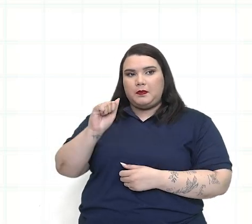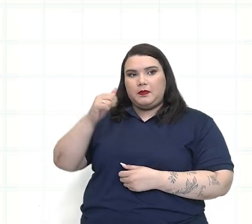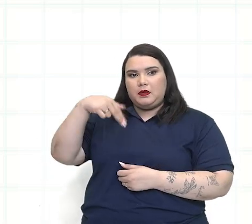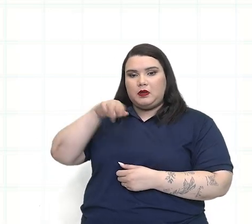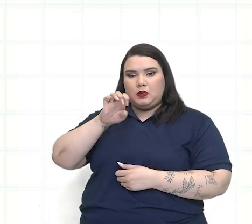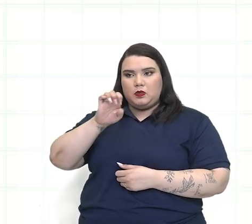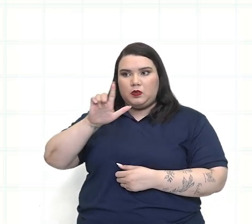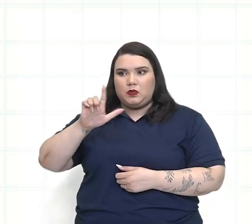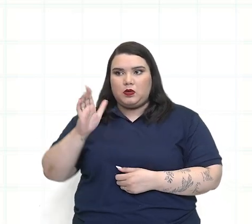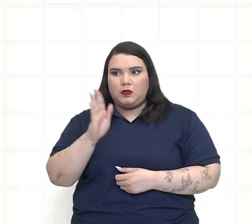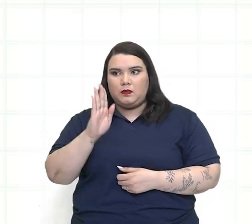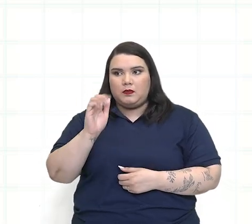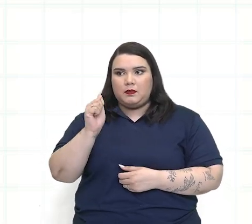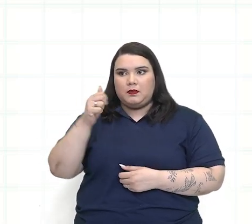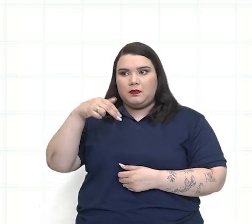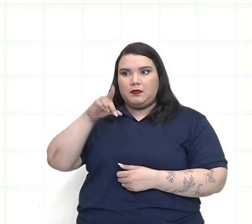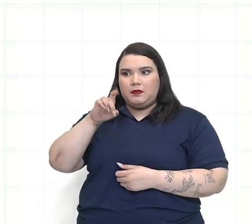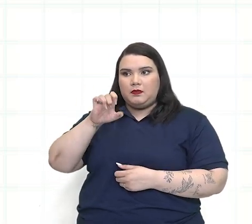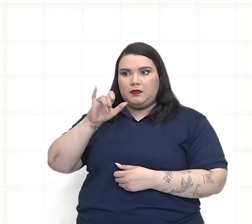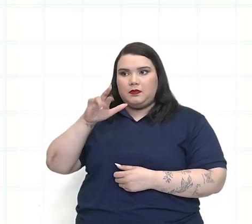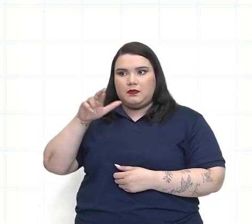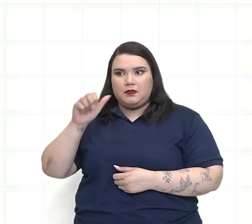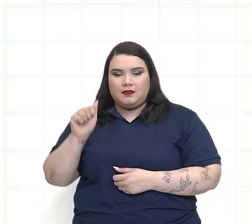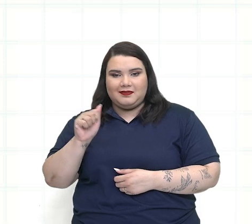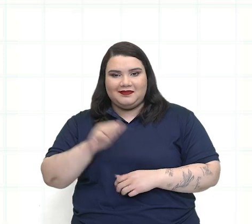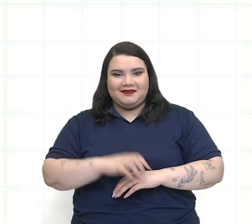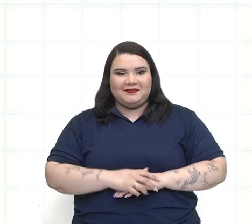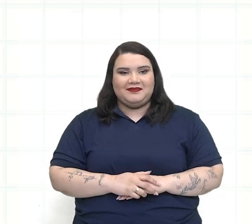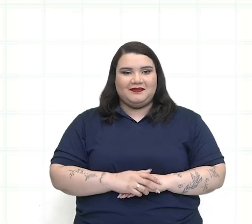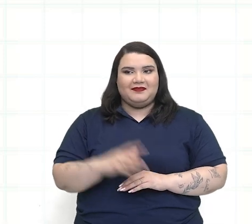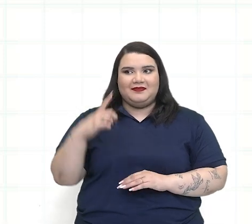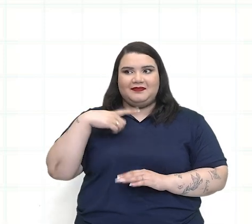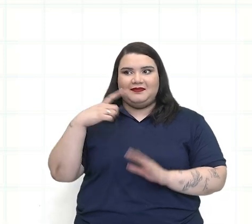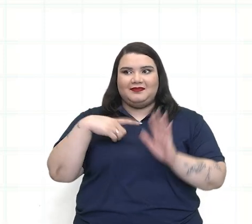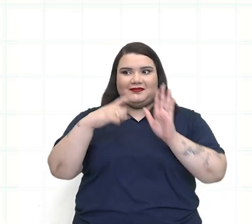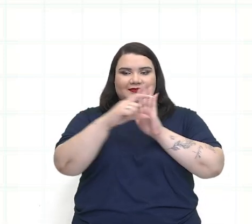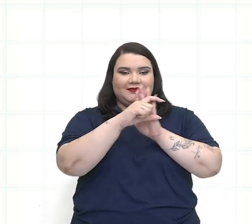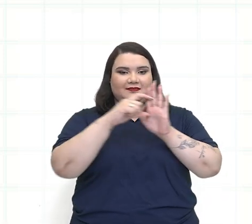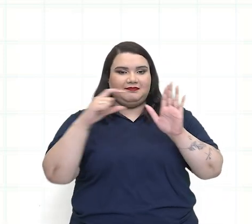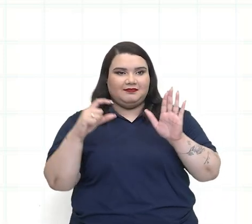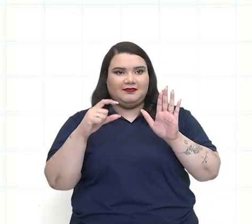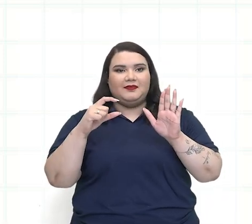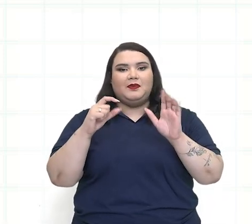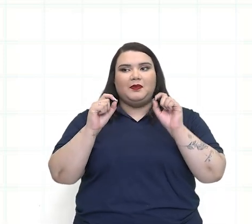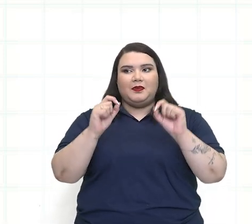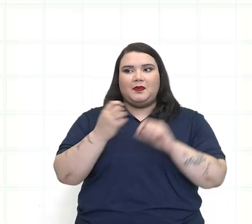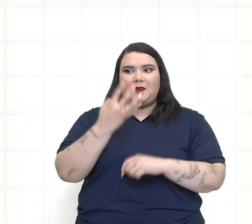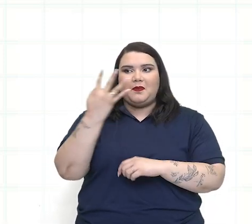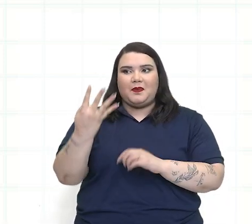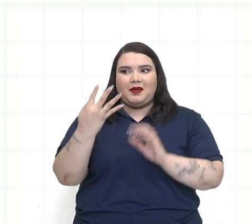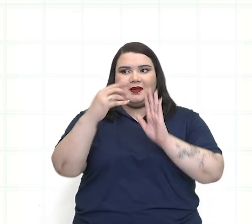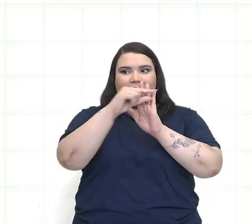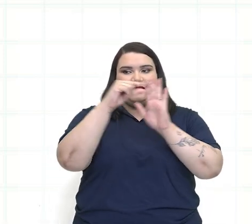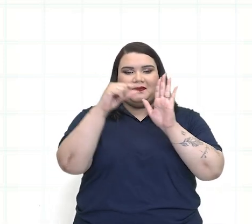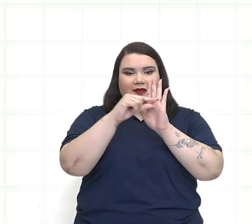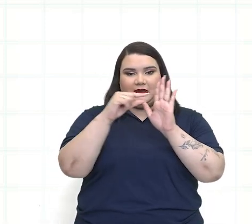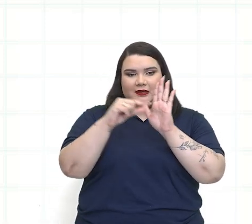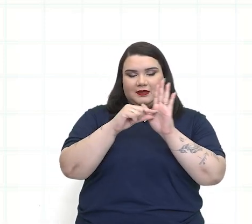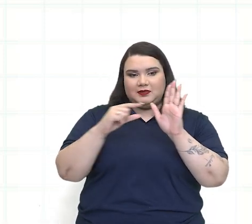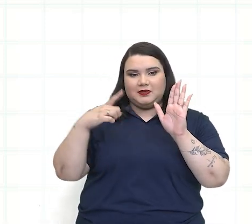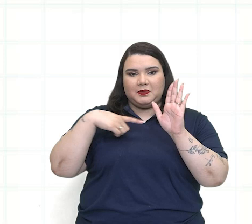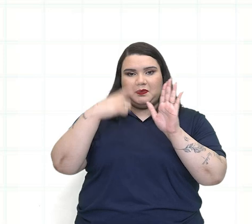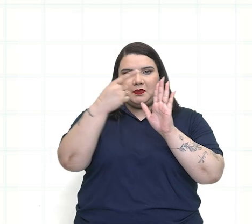Bandeira. Nós temos aqui uma estrofe, tá? Organizada de 4 versos, olha, 1,